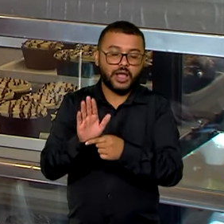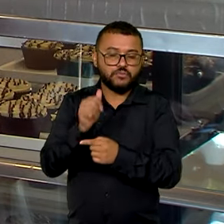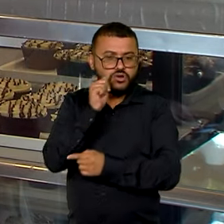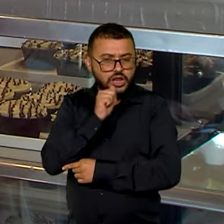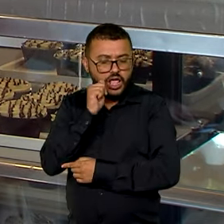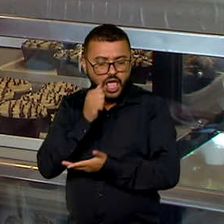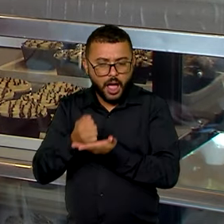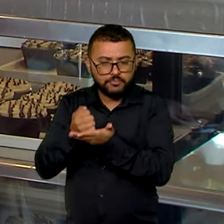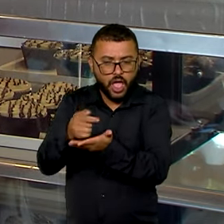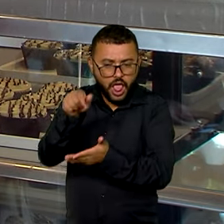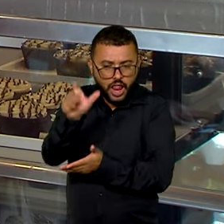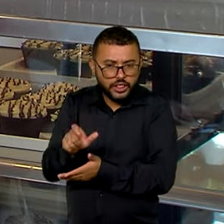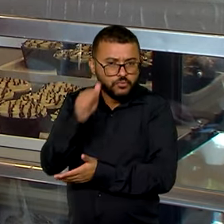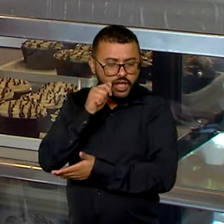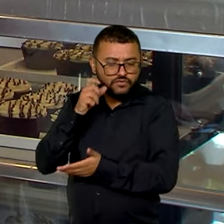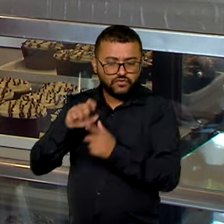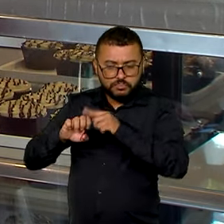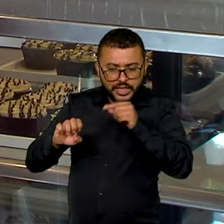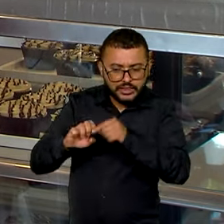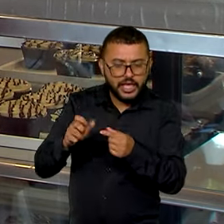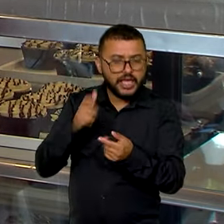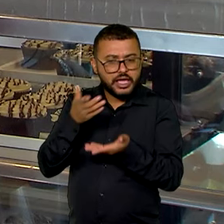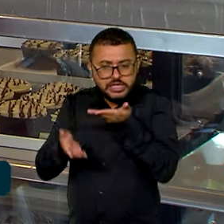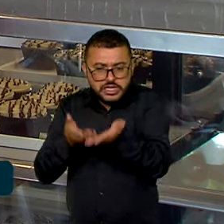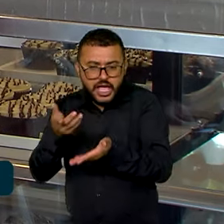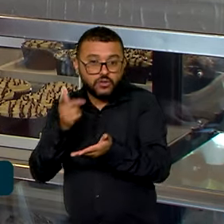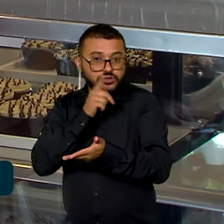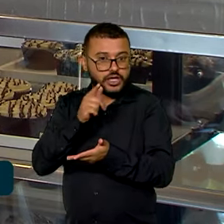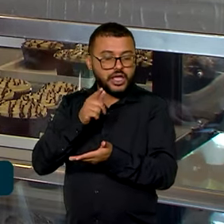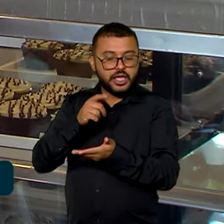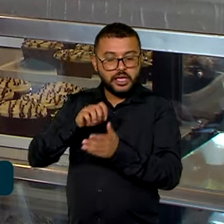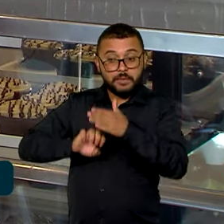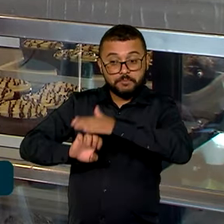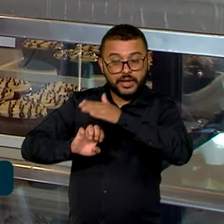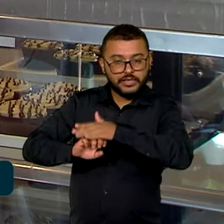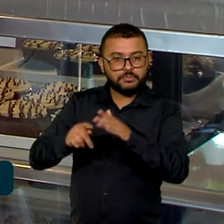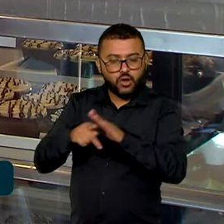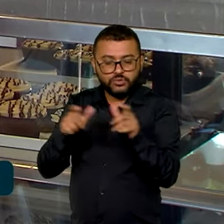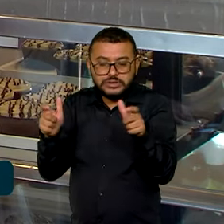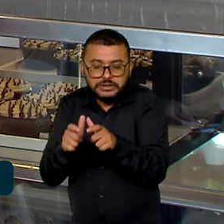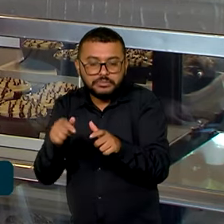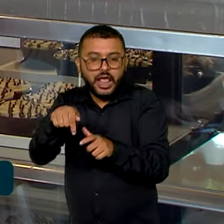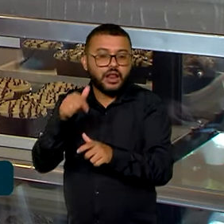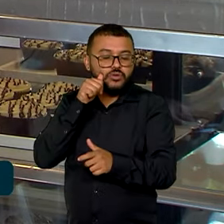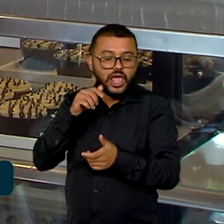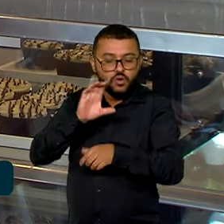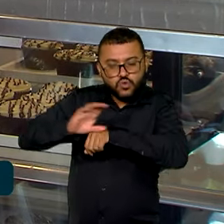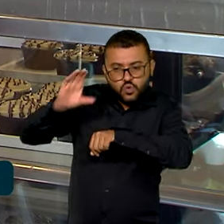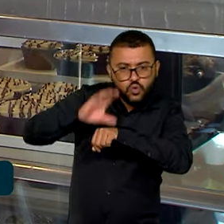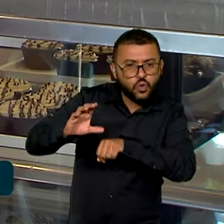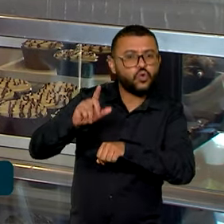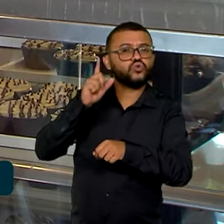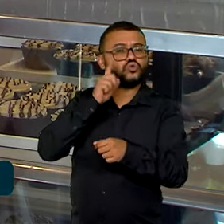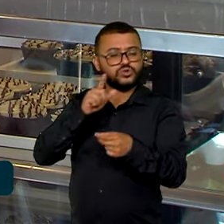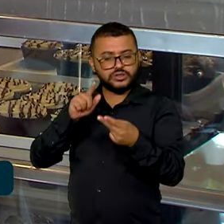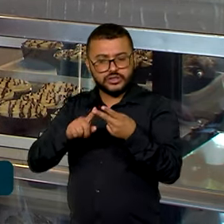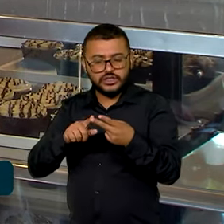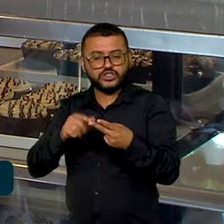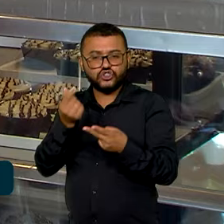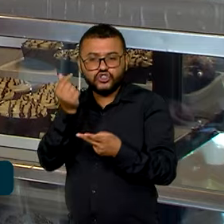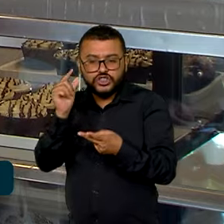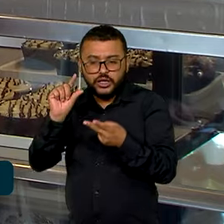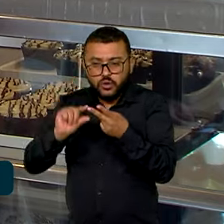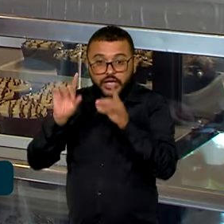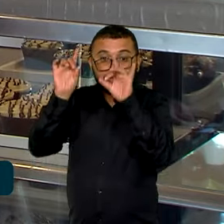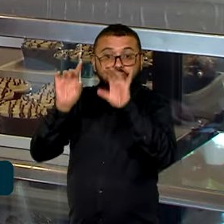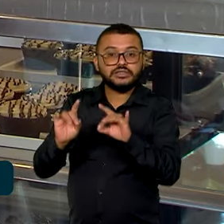queiram empreender ou que queiram investir no próprio negócio por meio de capacitação, acesso a linhas de crédito com taxas